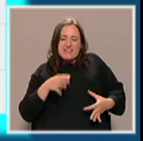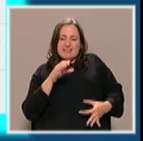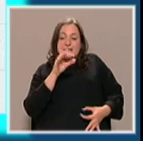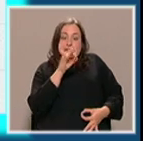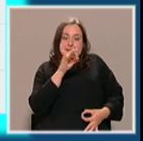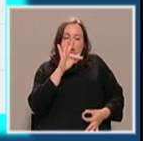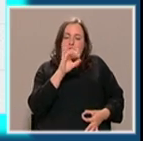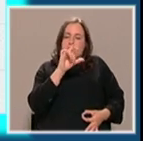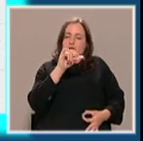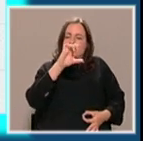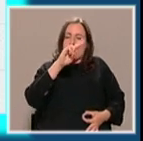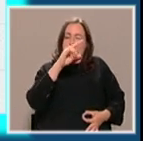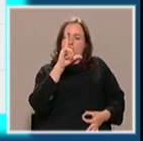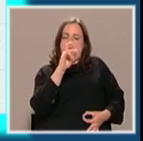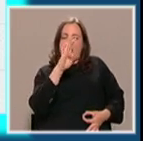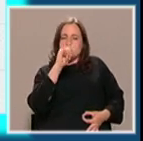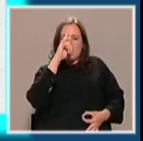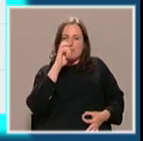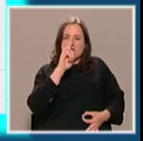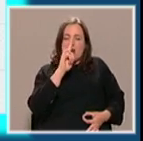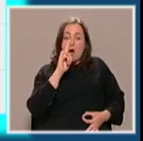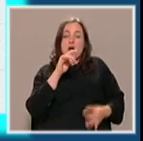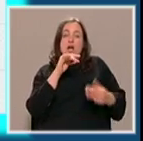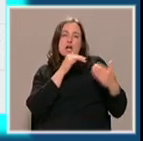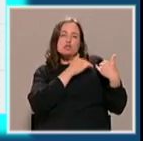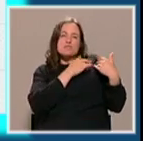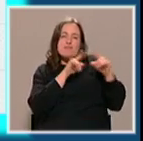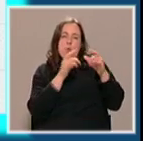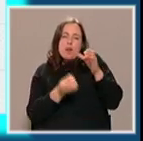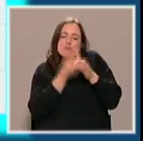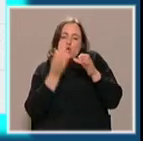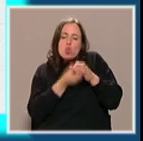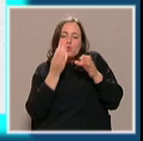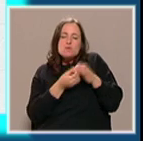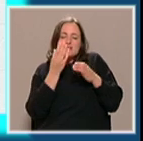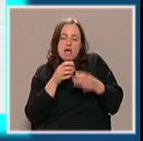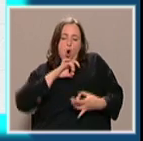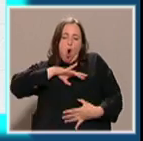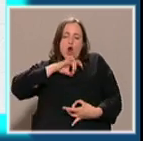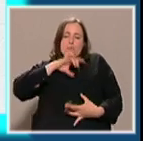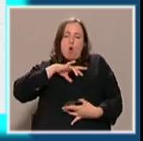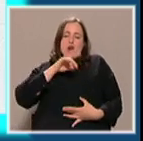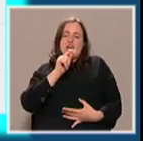células foliculares são as responsáveis pela secreção, pela produção da hormona estrogênio.